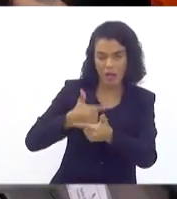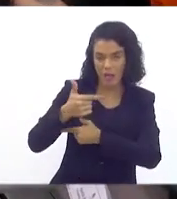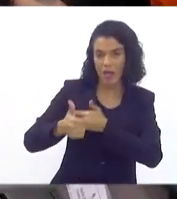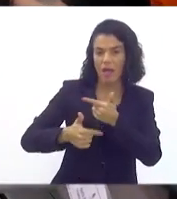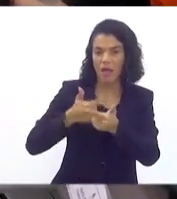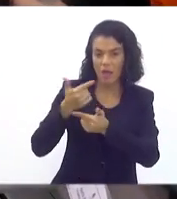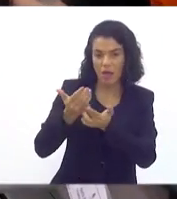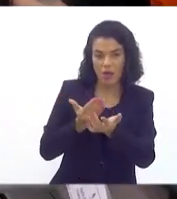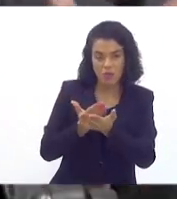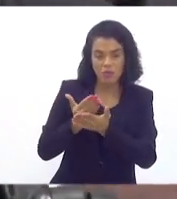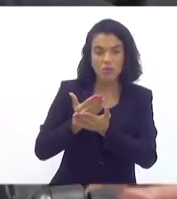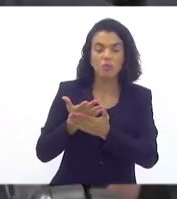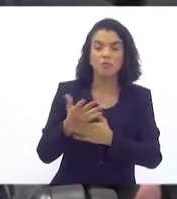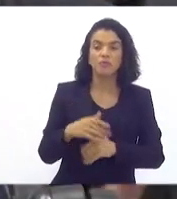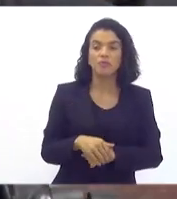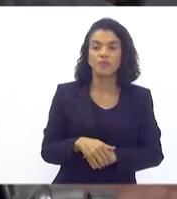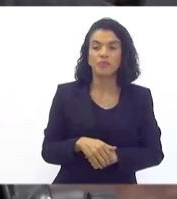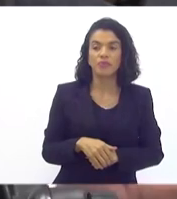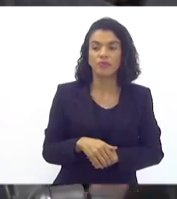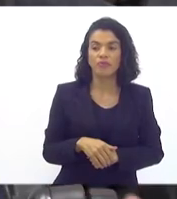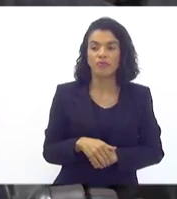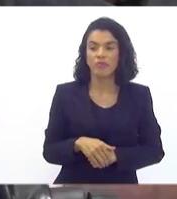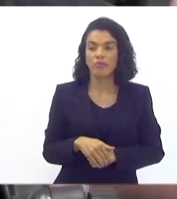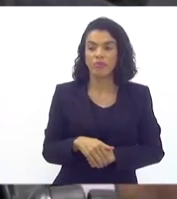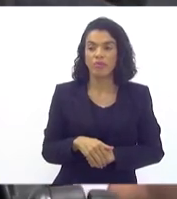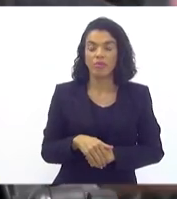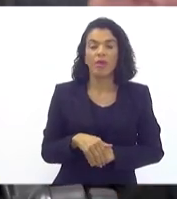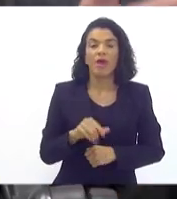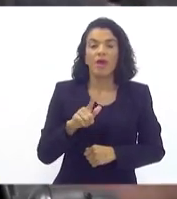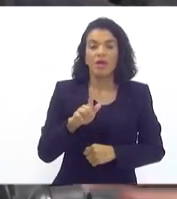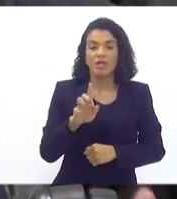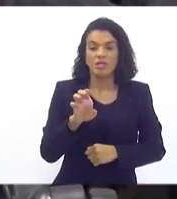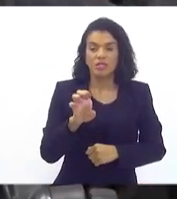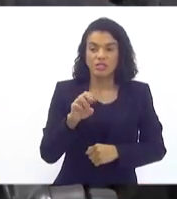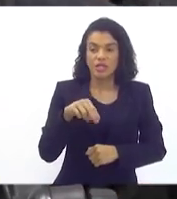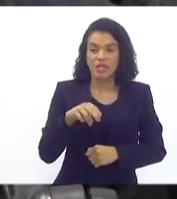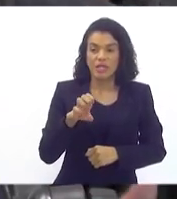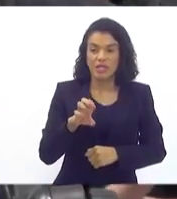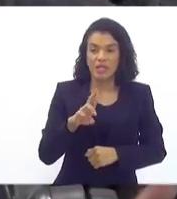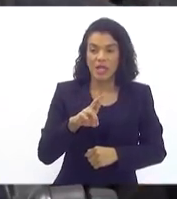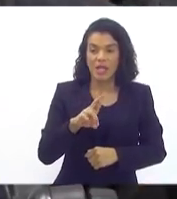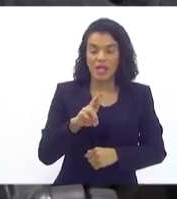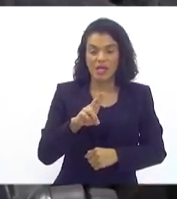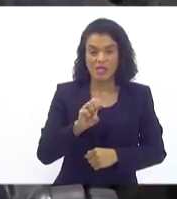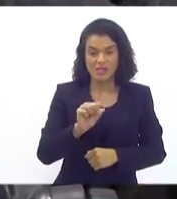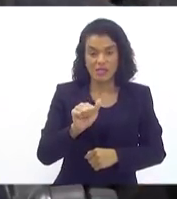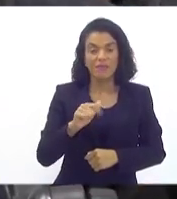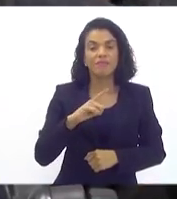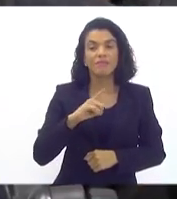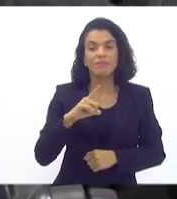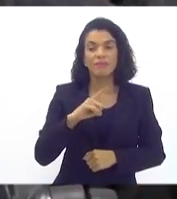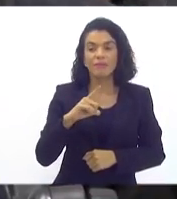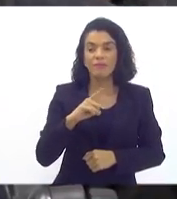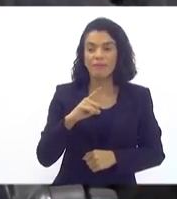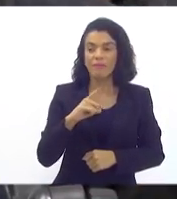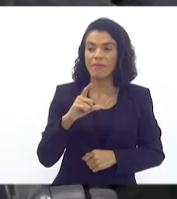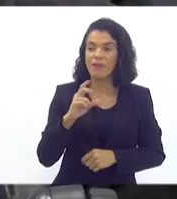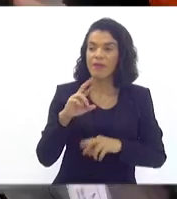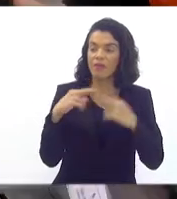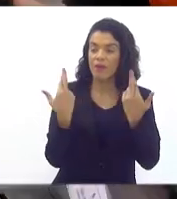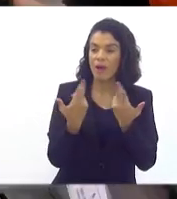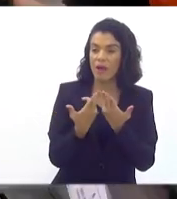já tem sido aprimorada é a genésia acabou de ter uma reunião técnica com quantas pessoas